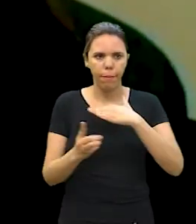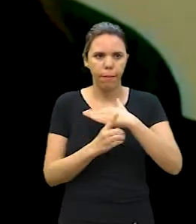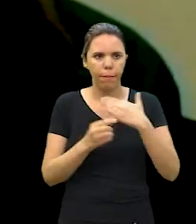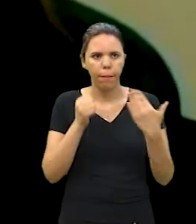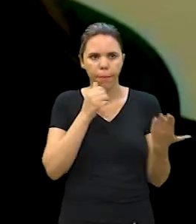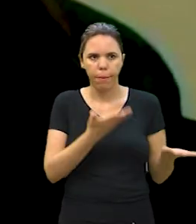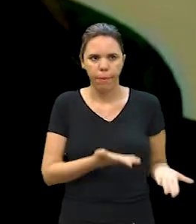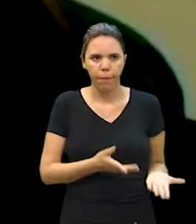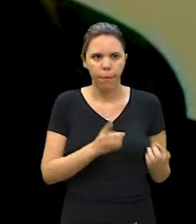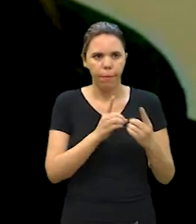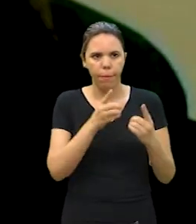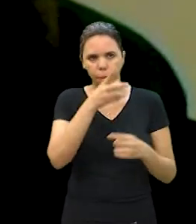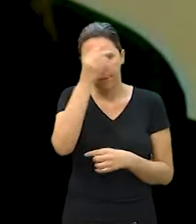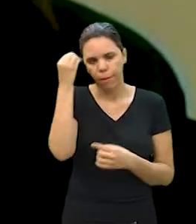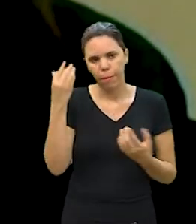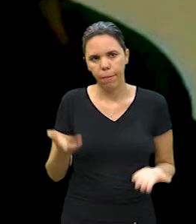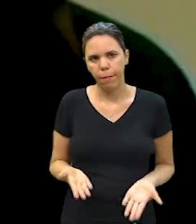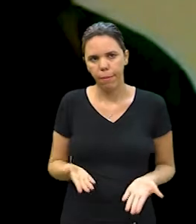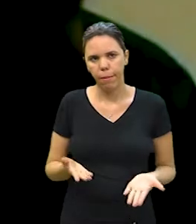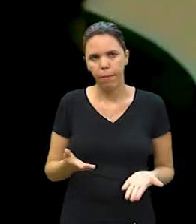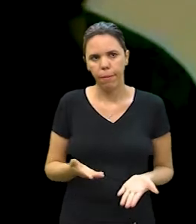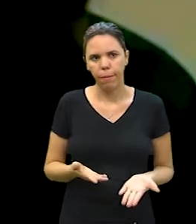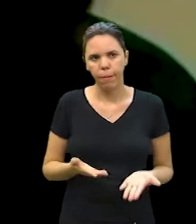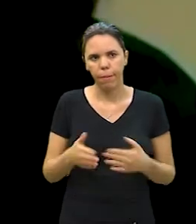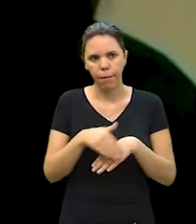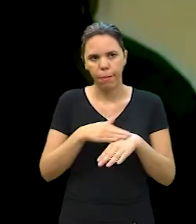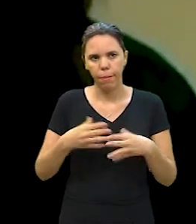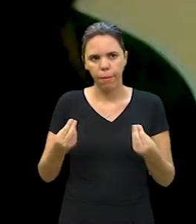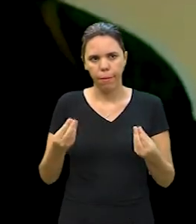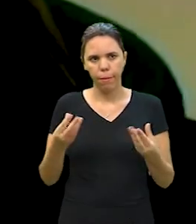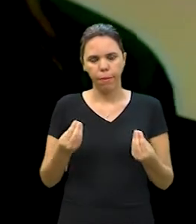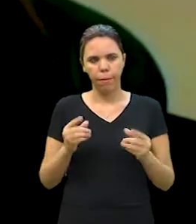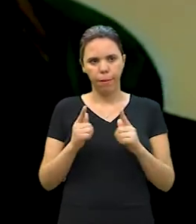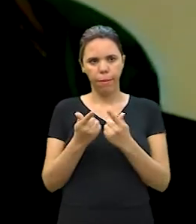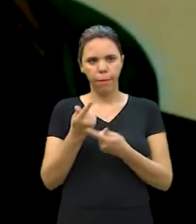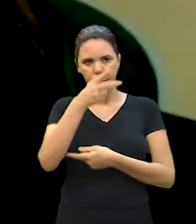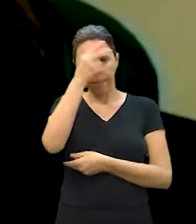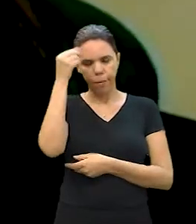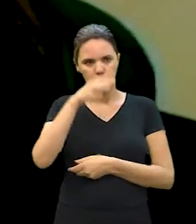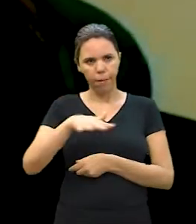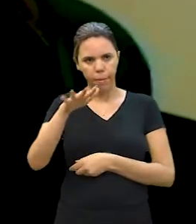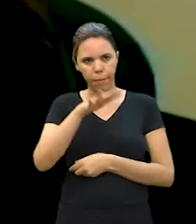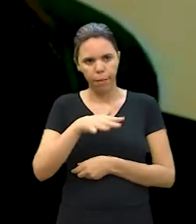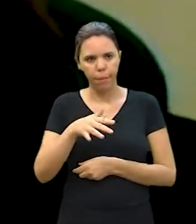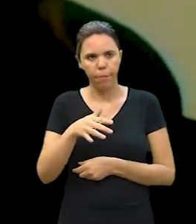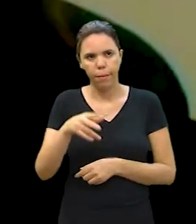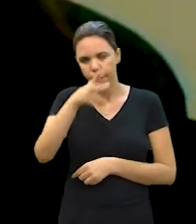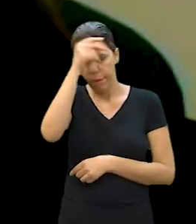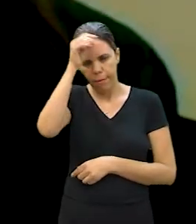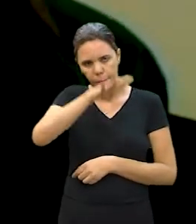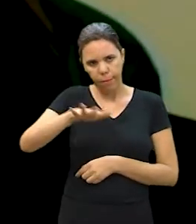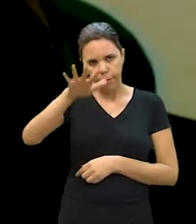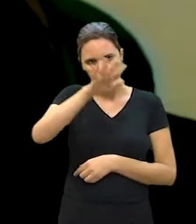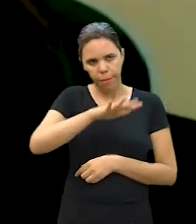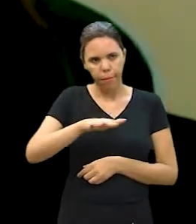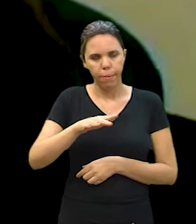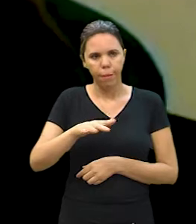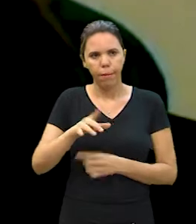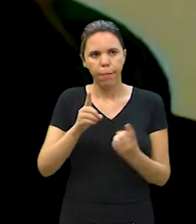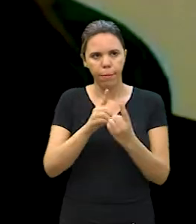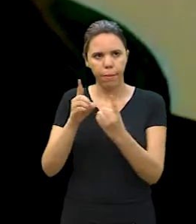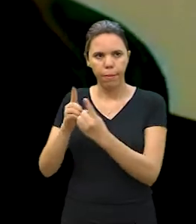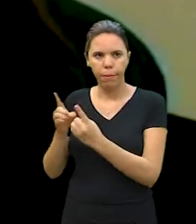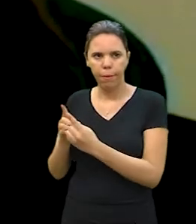receber essa mulher no serviço público. Então, a gente tem conversado muito com os gestores públicos, com as prefeituras, para que